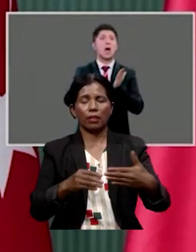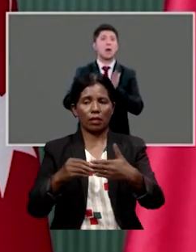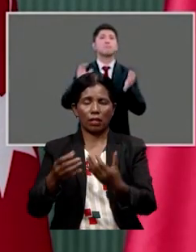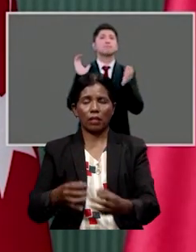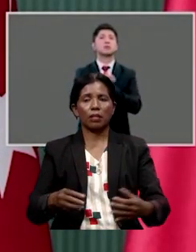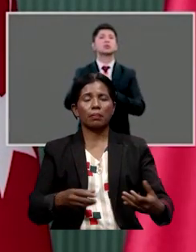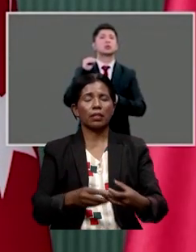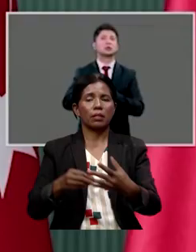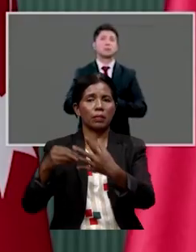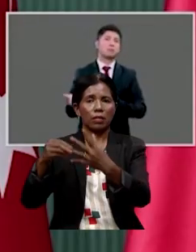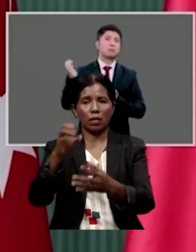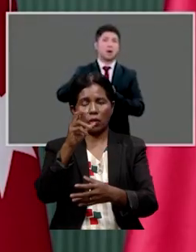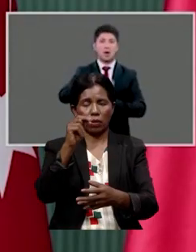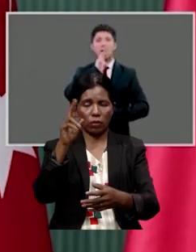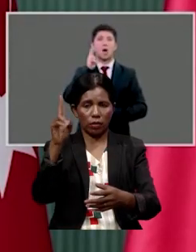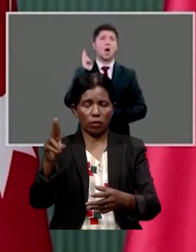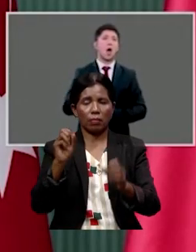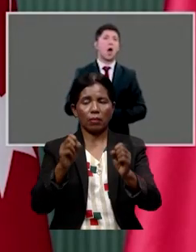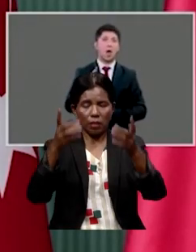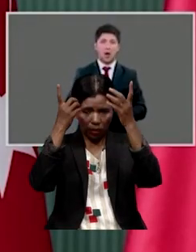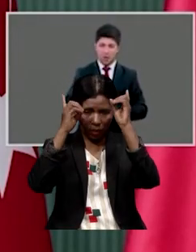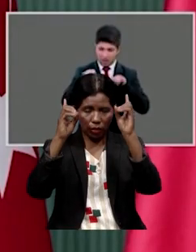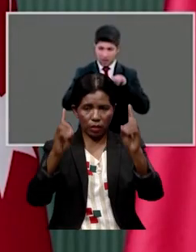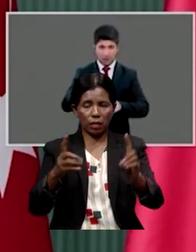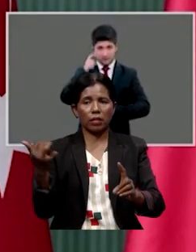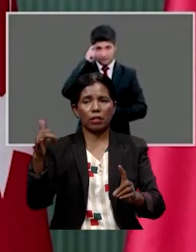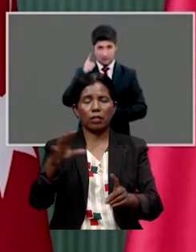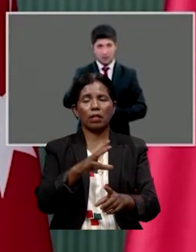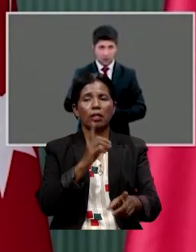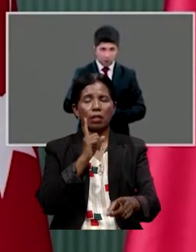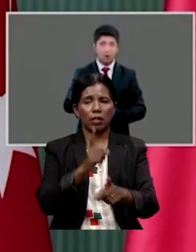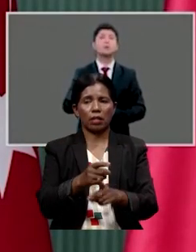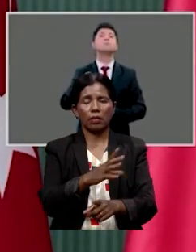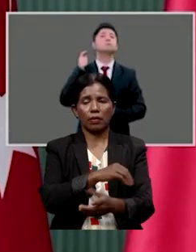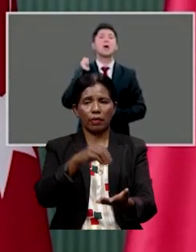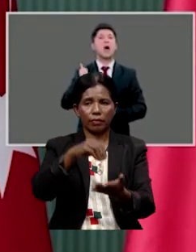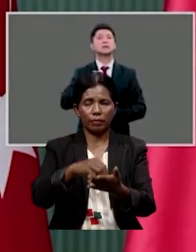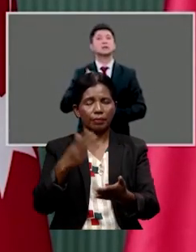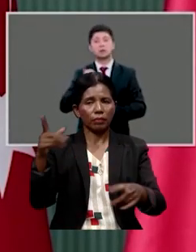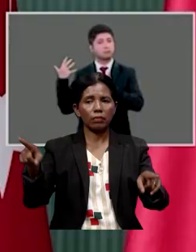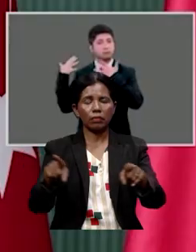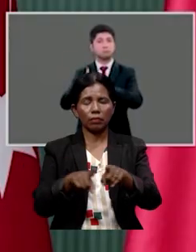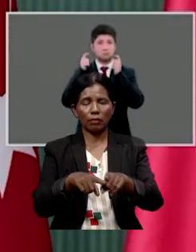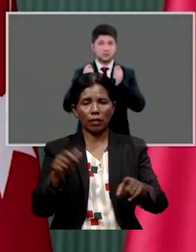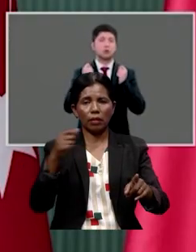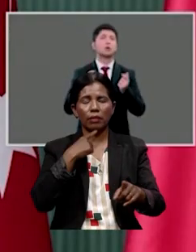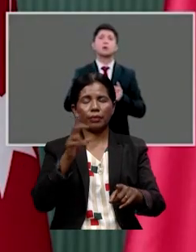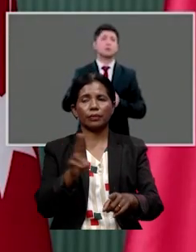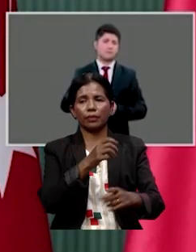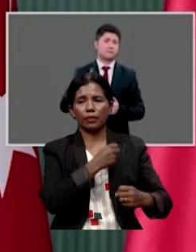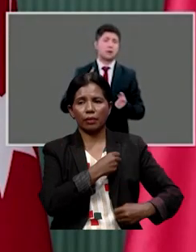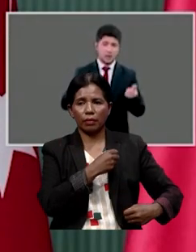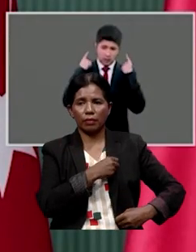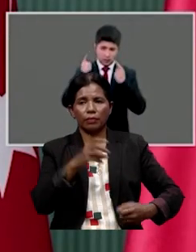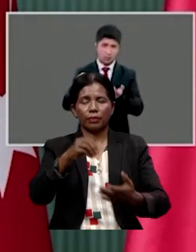ONU nebe normalmente bele fote decisão sira nebe legalmente vinculativo, hanessa na autoriza usa força no